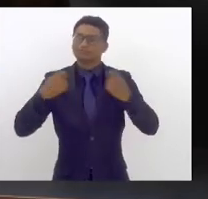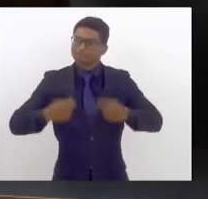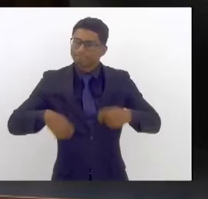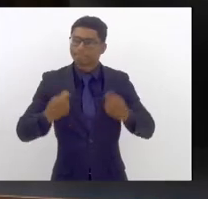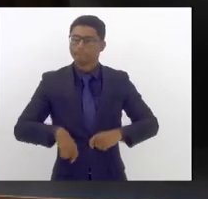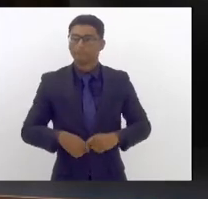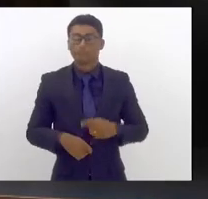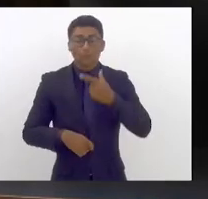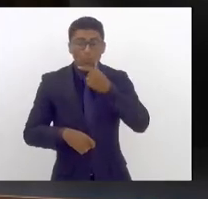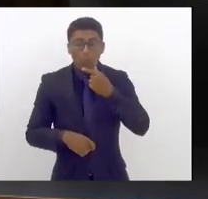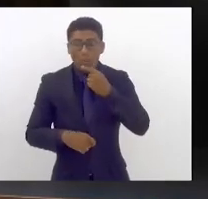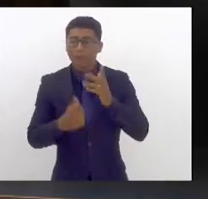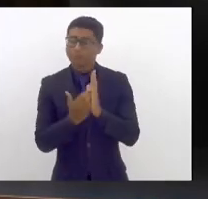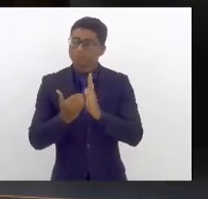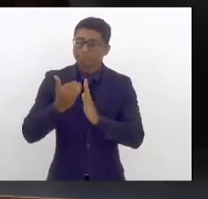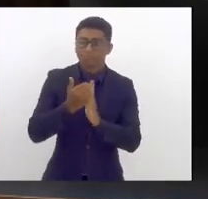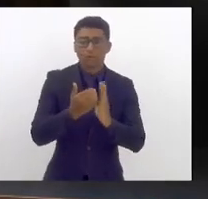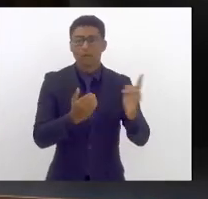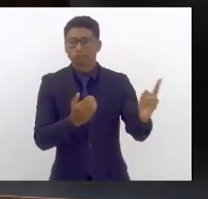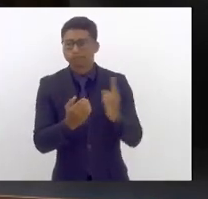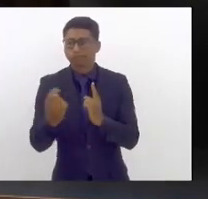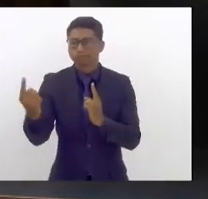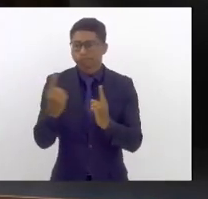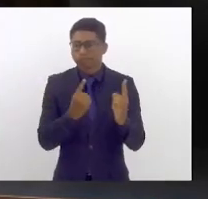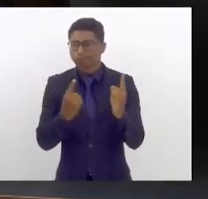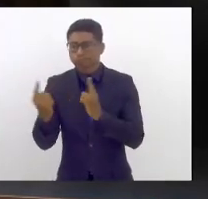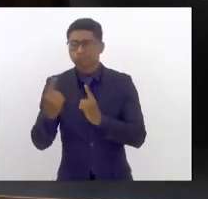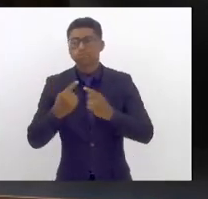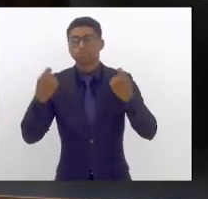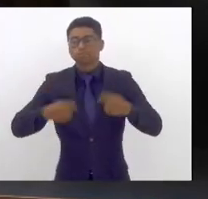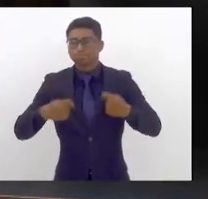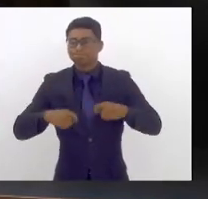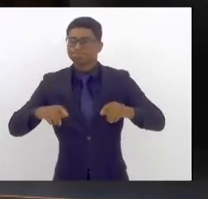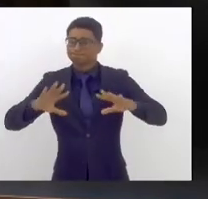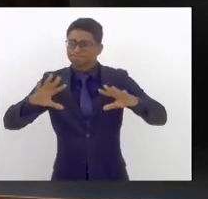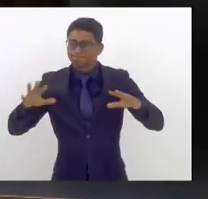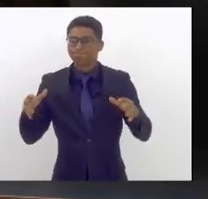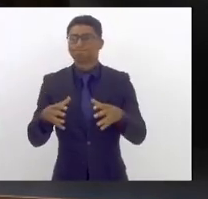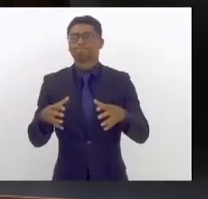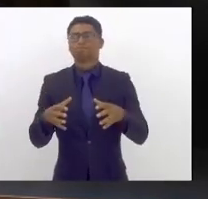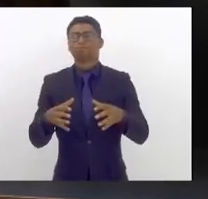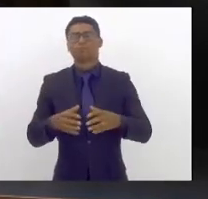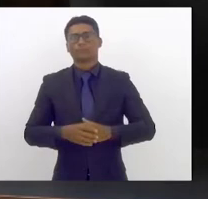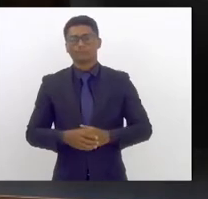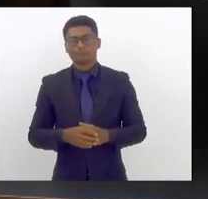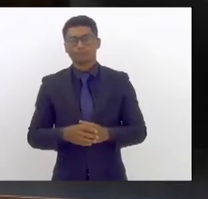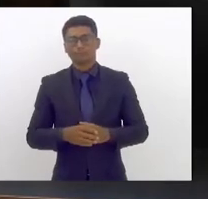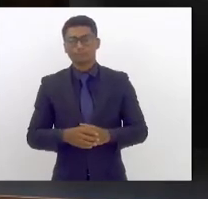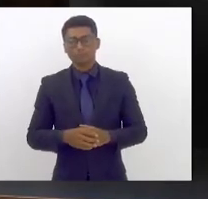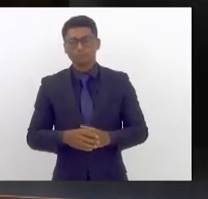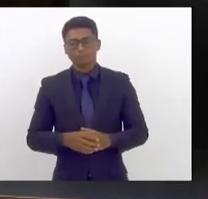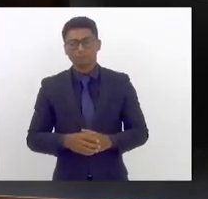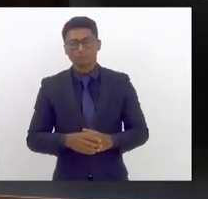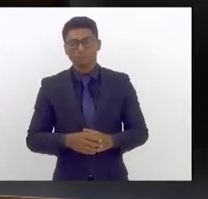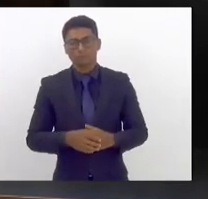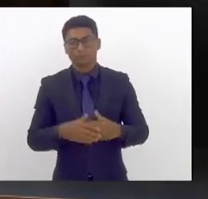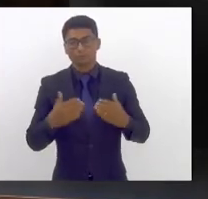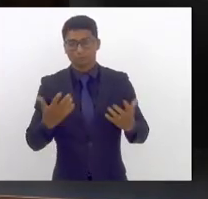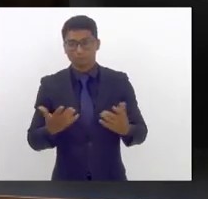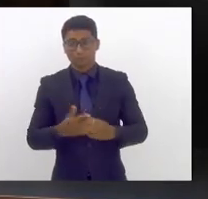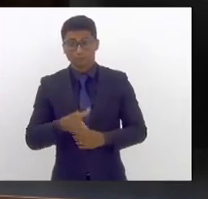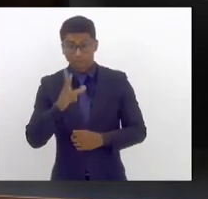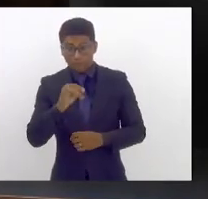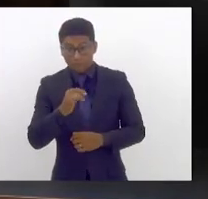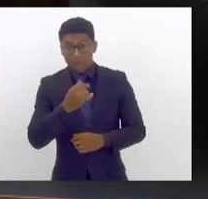os homens para esse esse campo de batalha que eu chamo de campo de batalha porque é um campo de batalha nosso e quando a gente tem